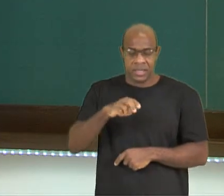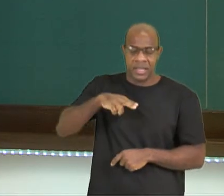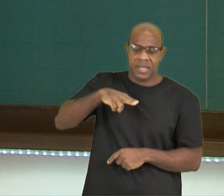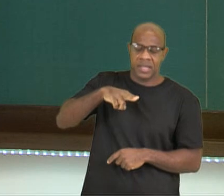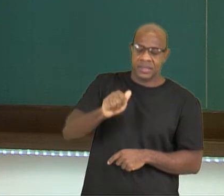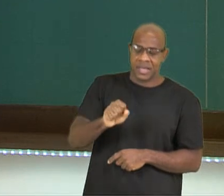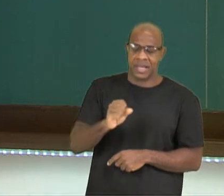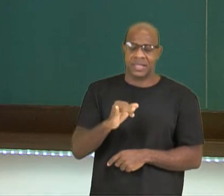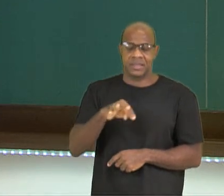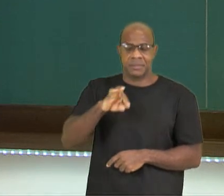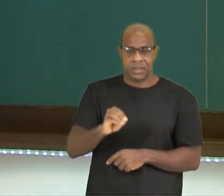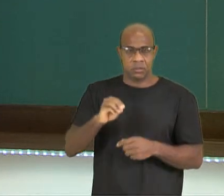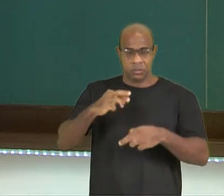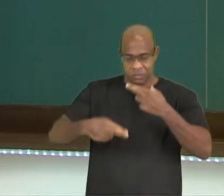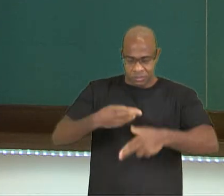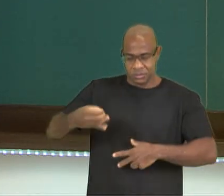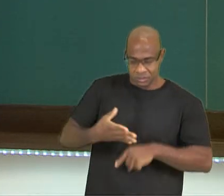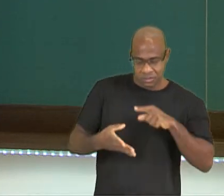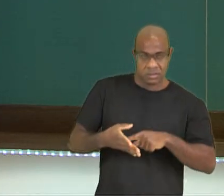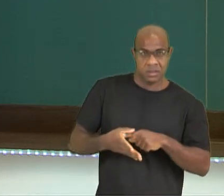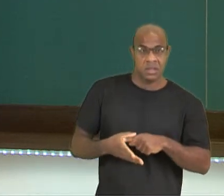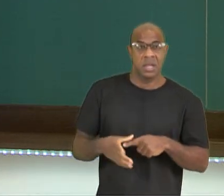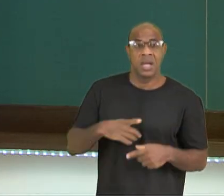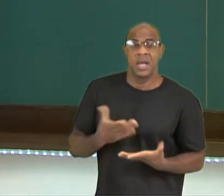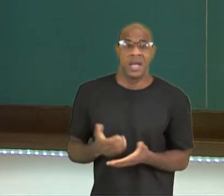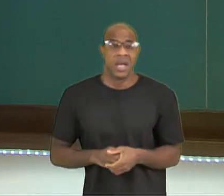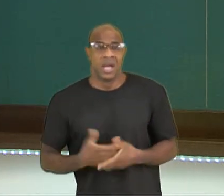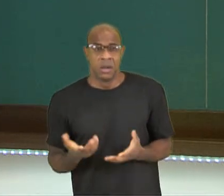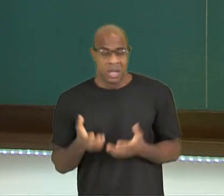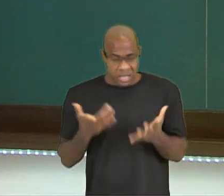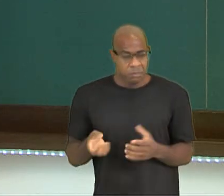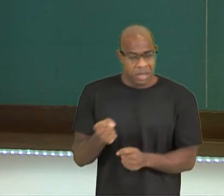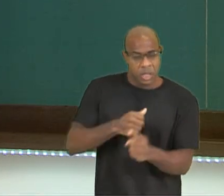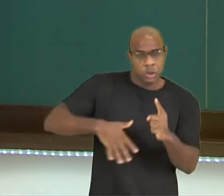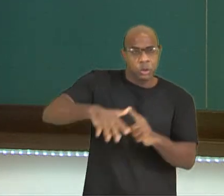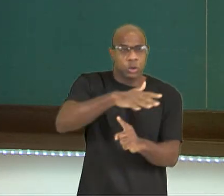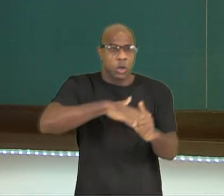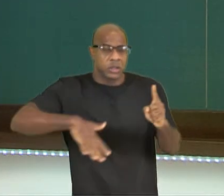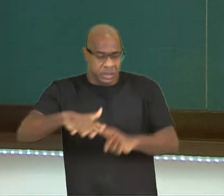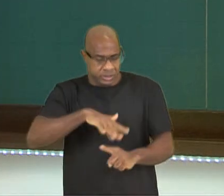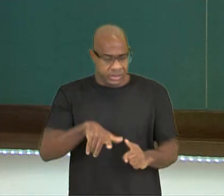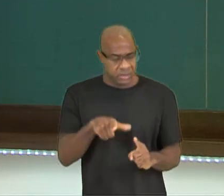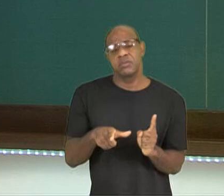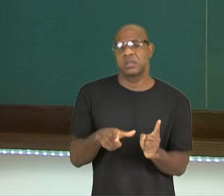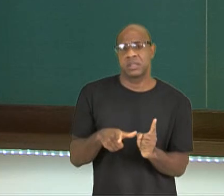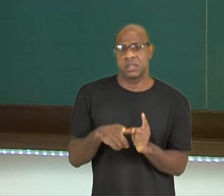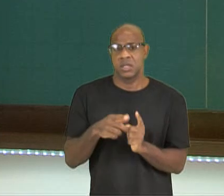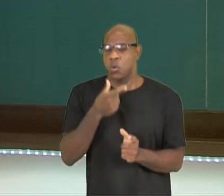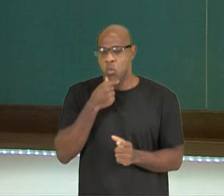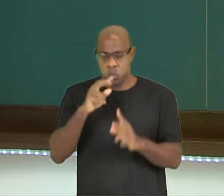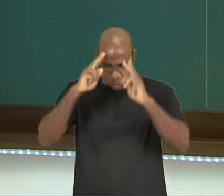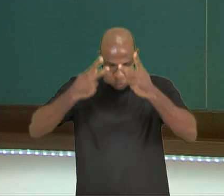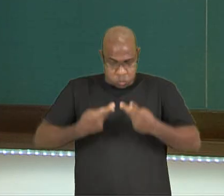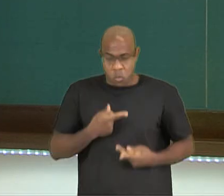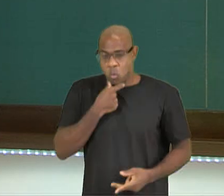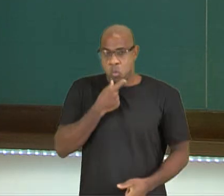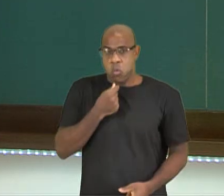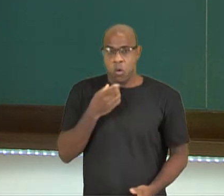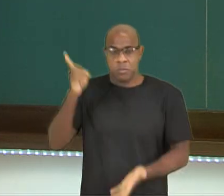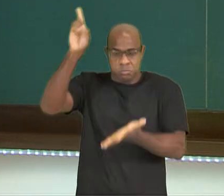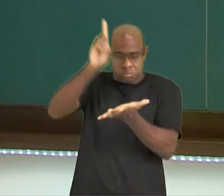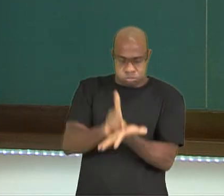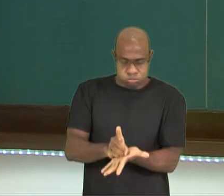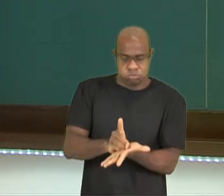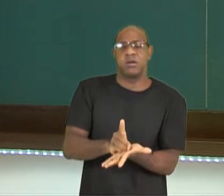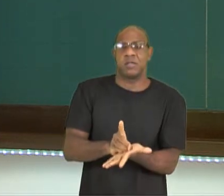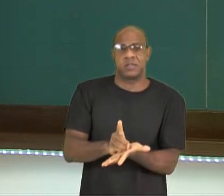de uma sociedade antropocêntrica, onde o homem é o centro de tudo, né? A criação